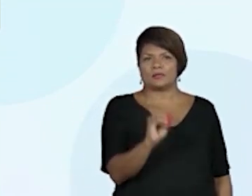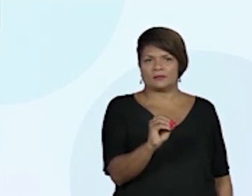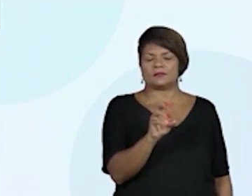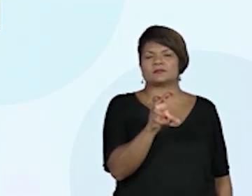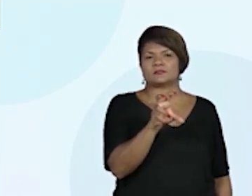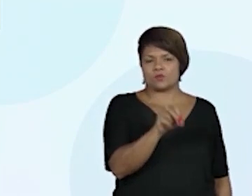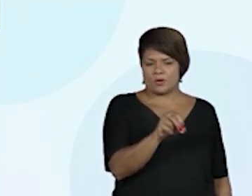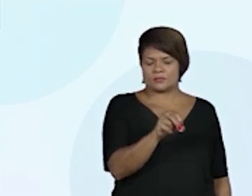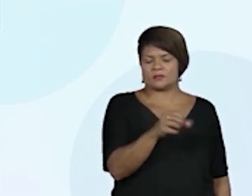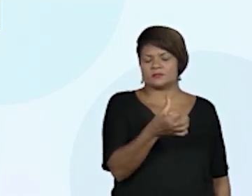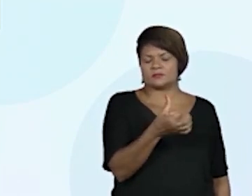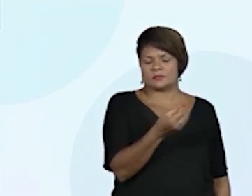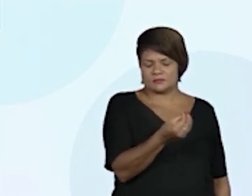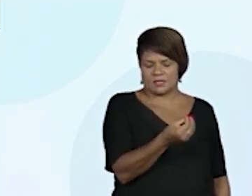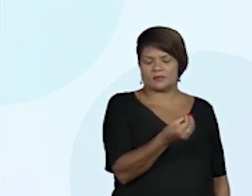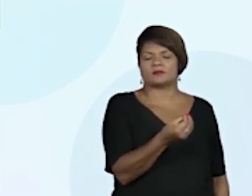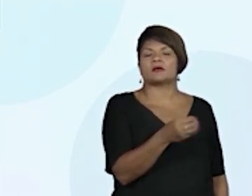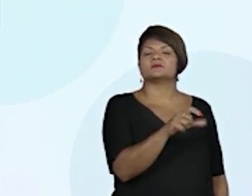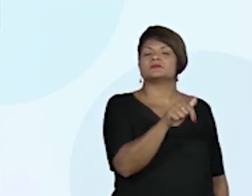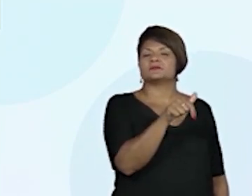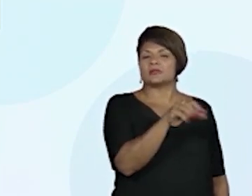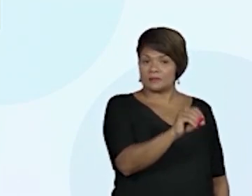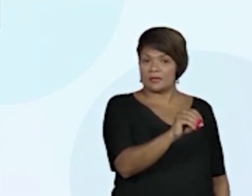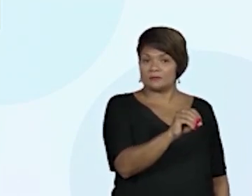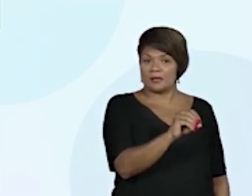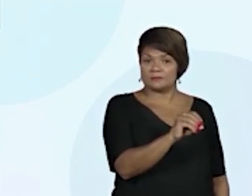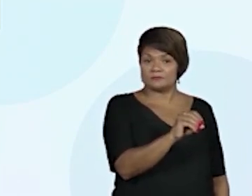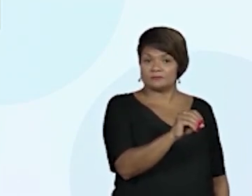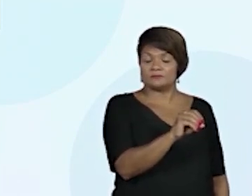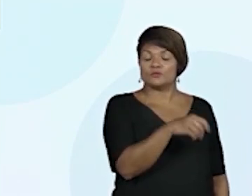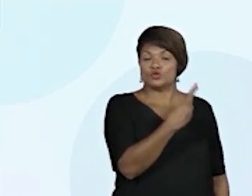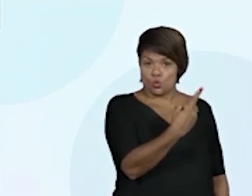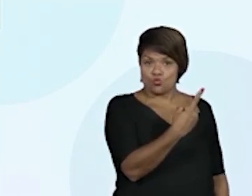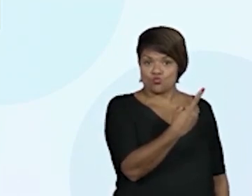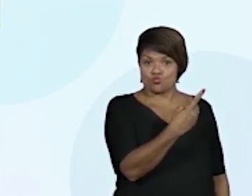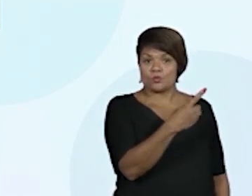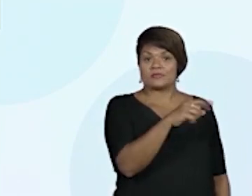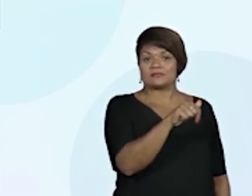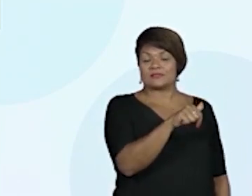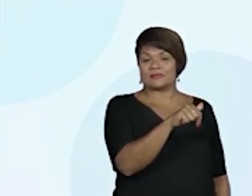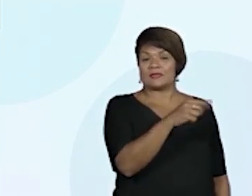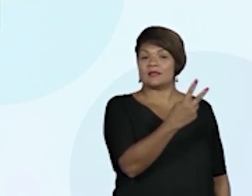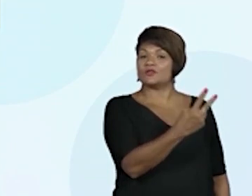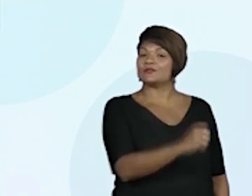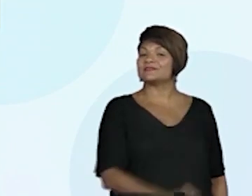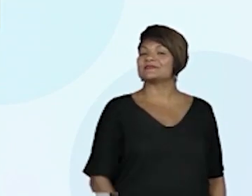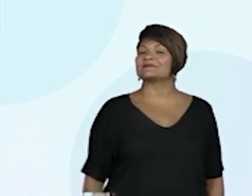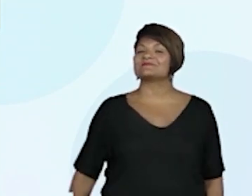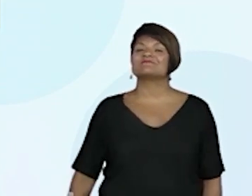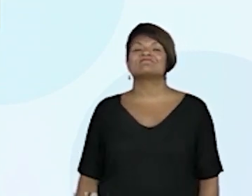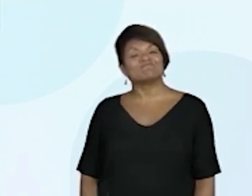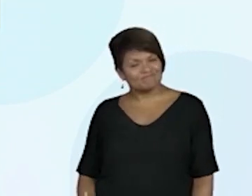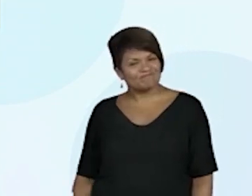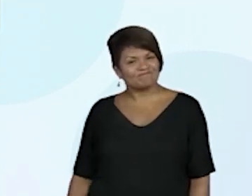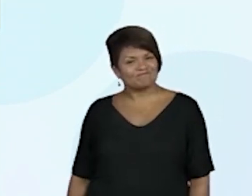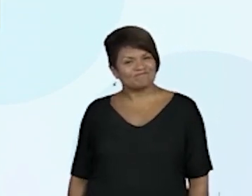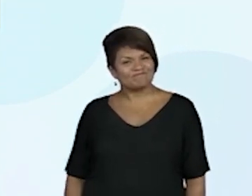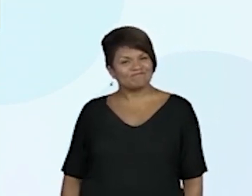40, 50, 60, 70 e 1 e 2.